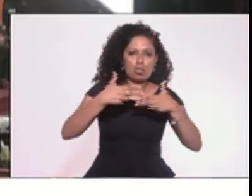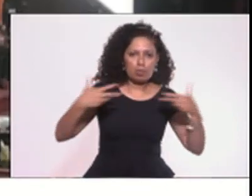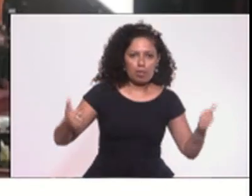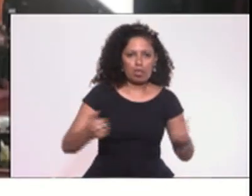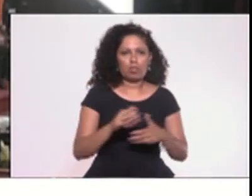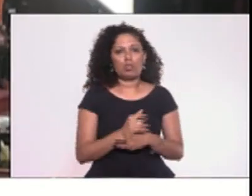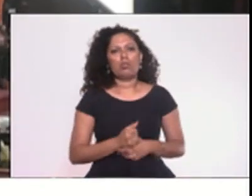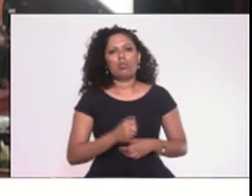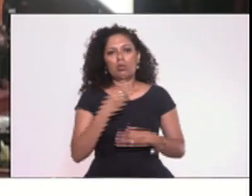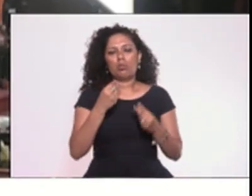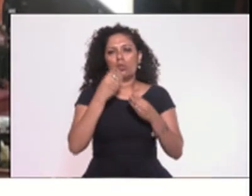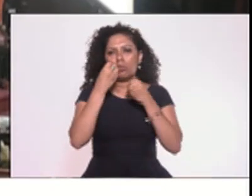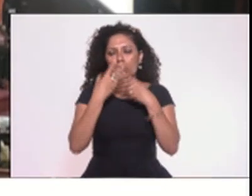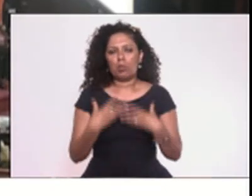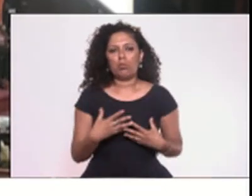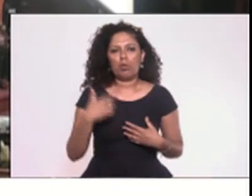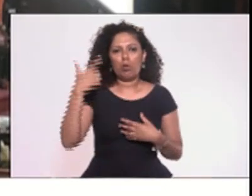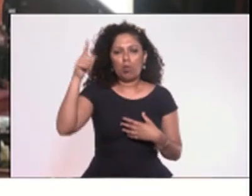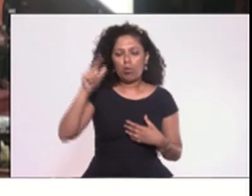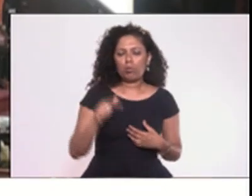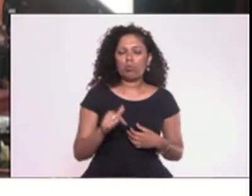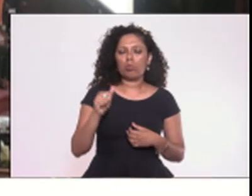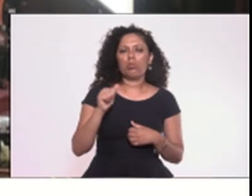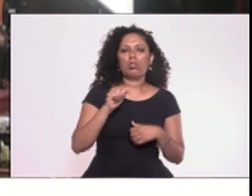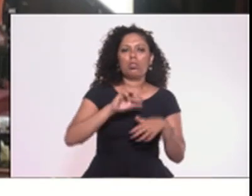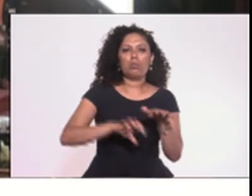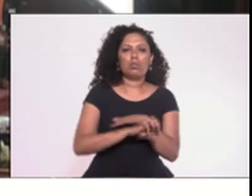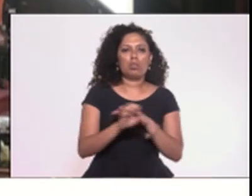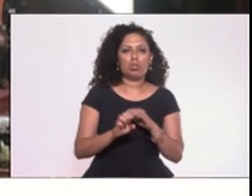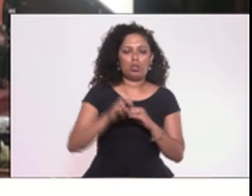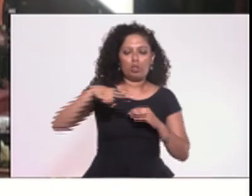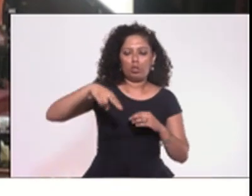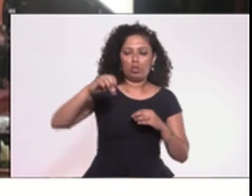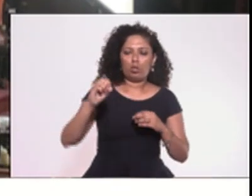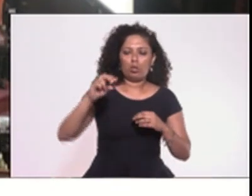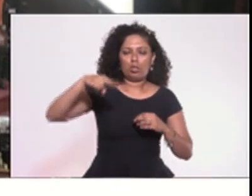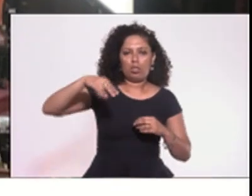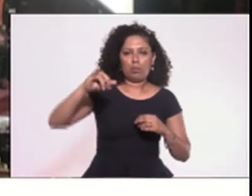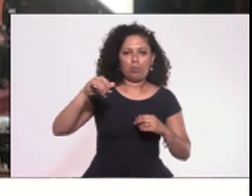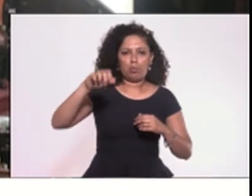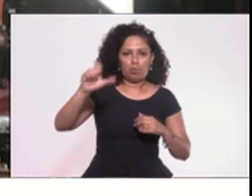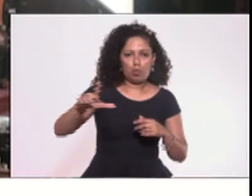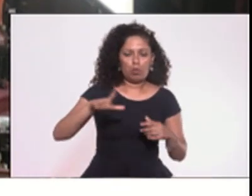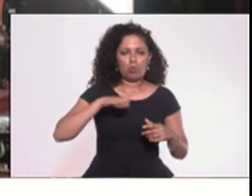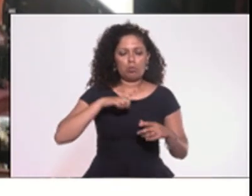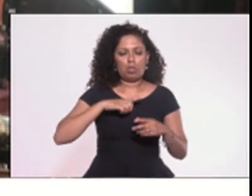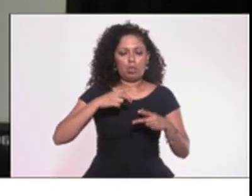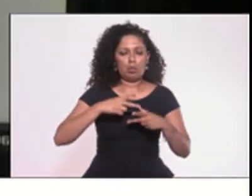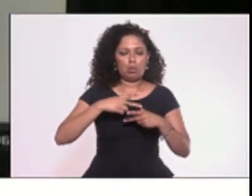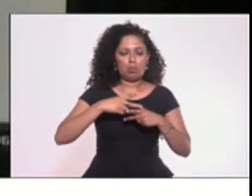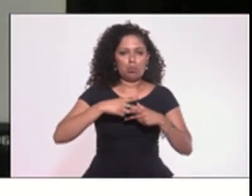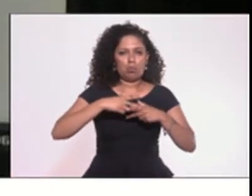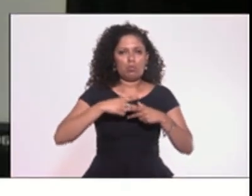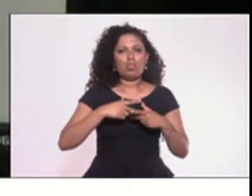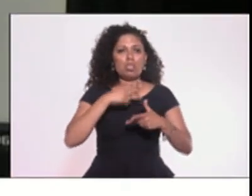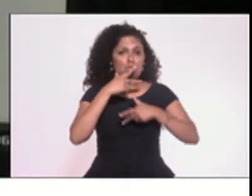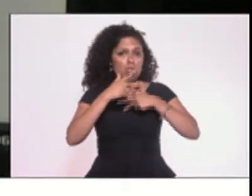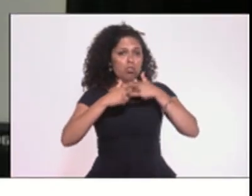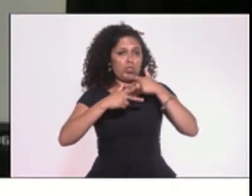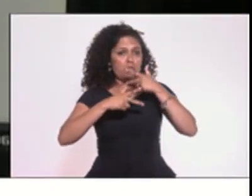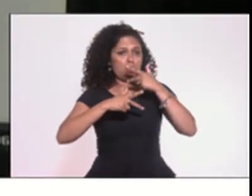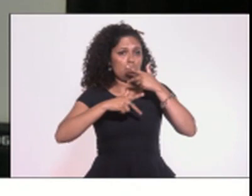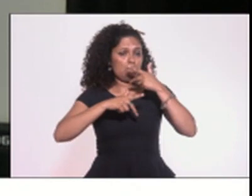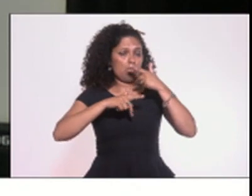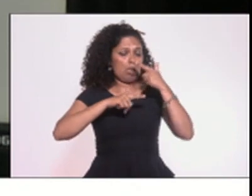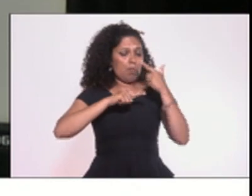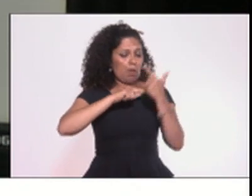né? Muito bom. Esse aqui é o Luminol também, que ganhou o prêmio Cientista do Ano, que ele tem uma enzima que trabalha